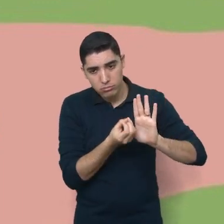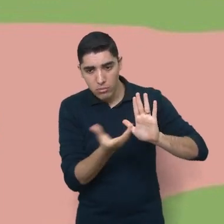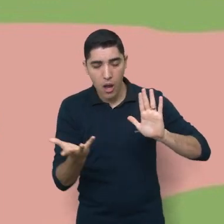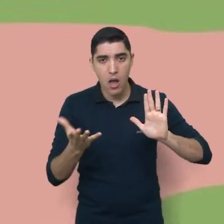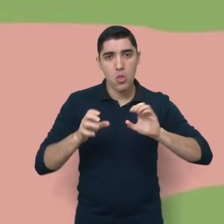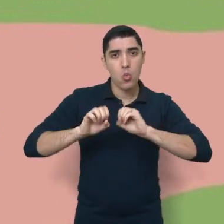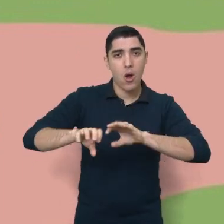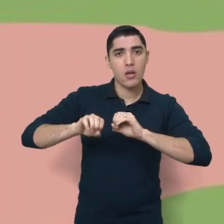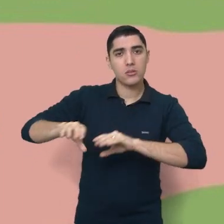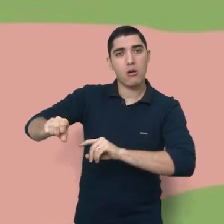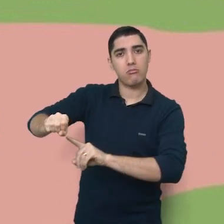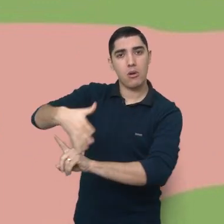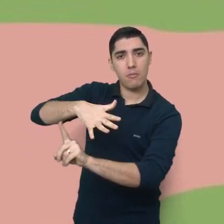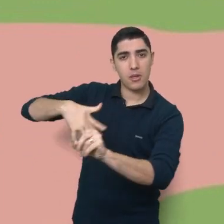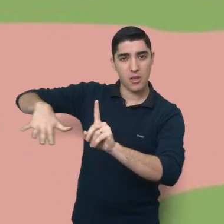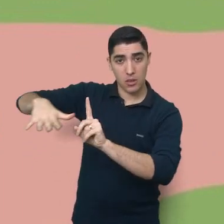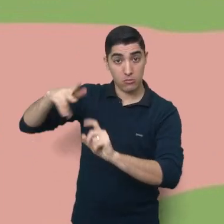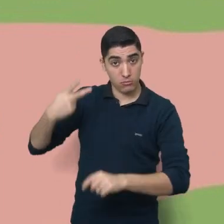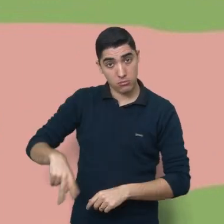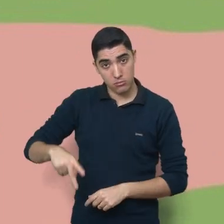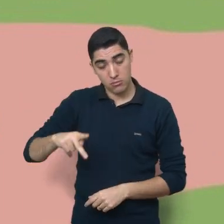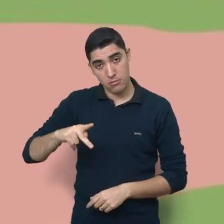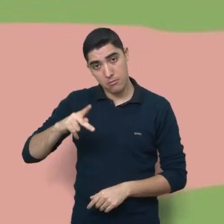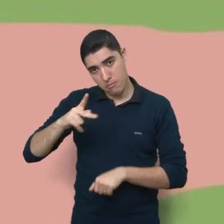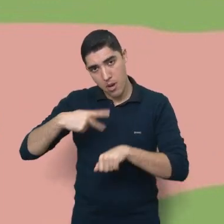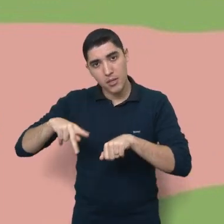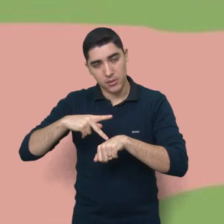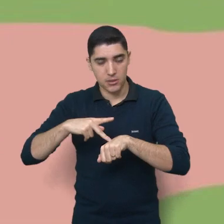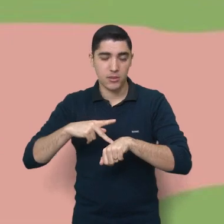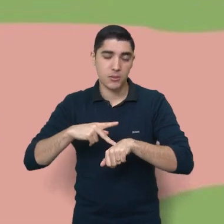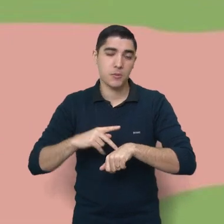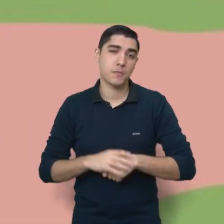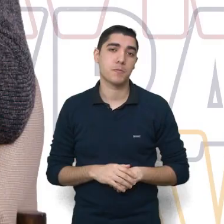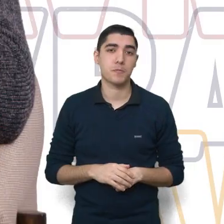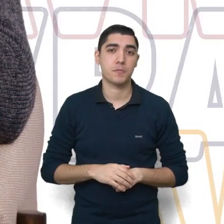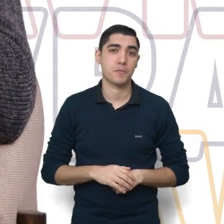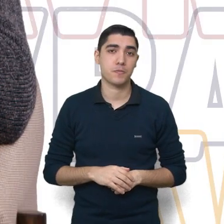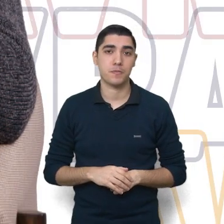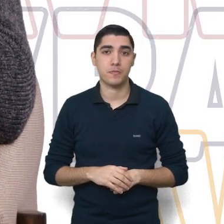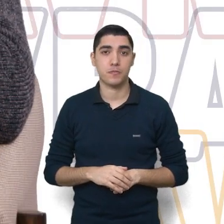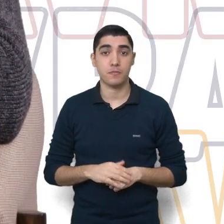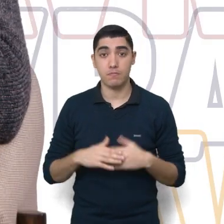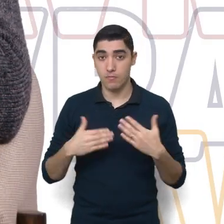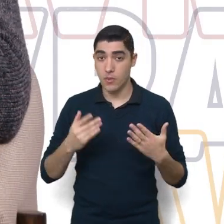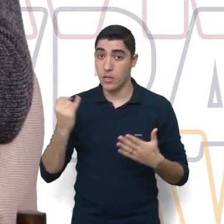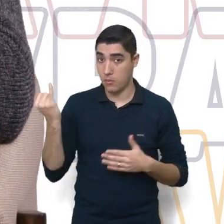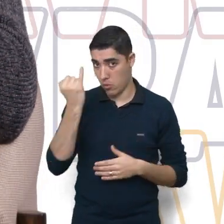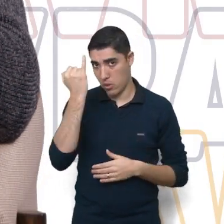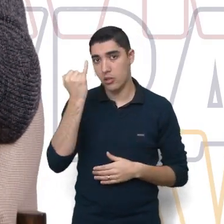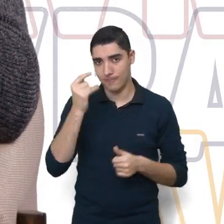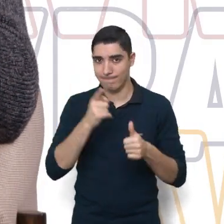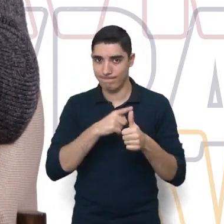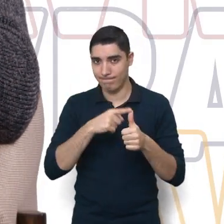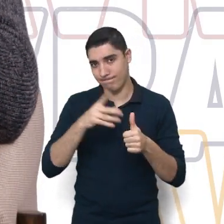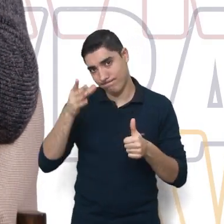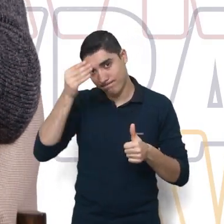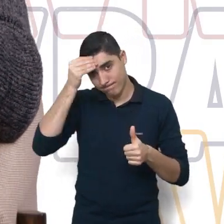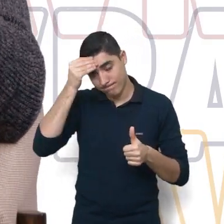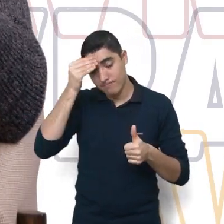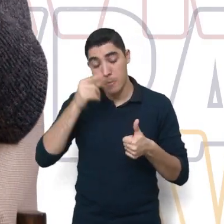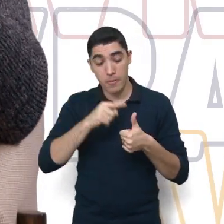nosso Brasil né no nosso país isso é importante Então a partir